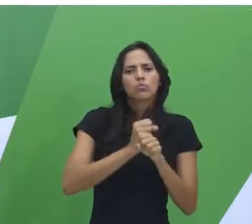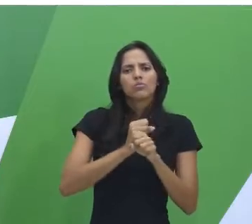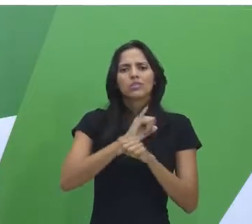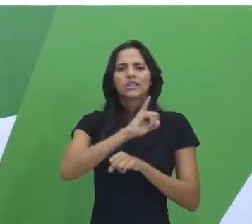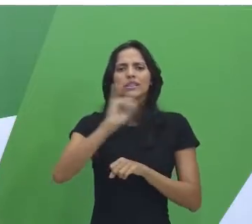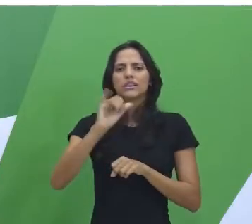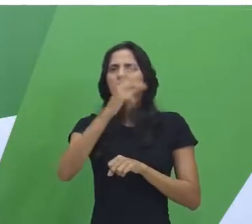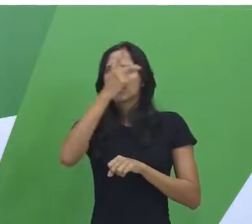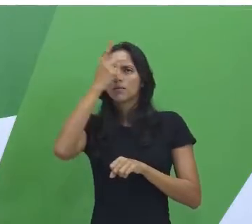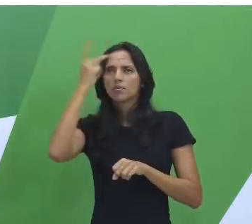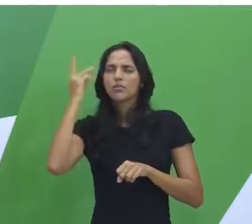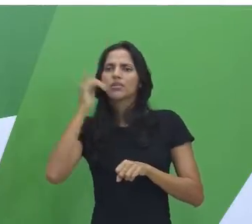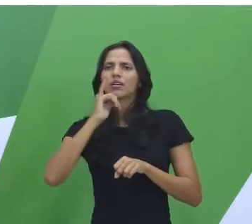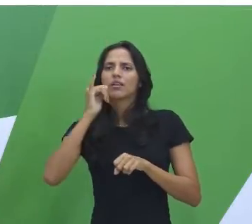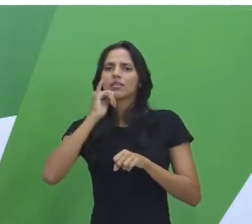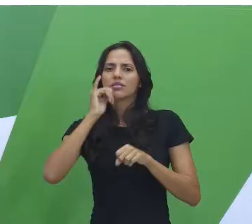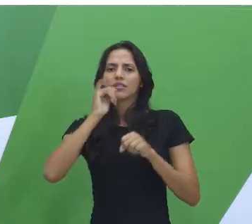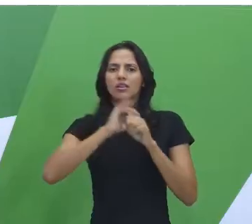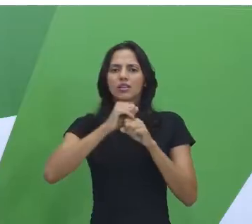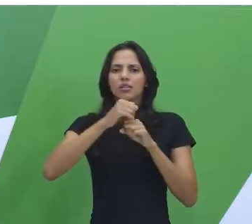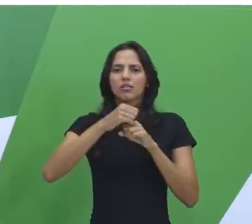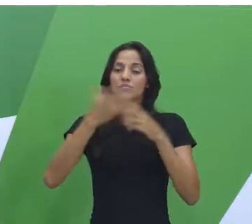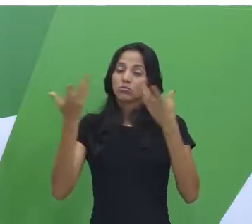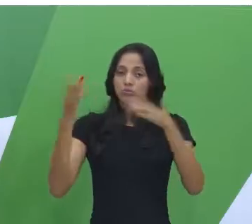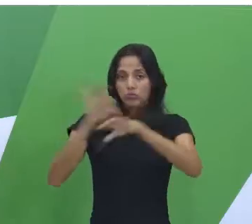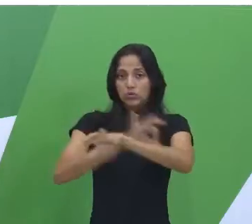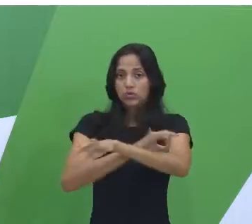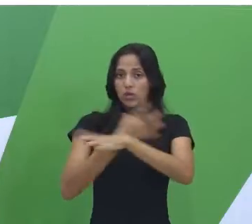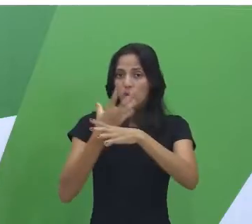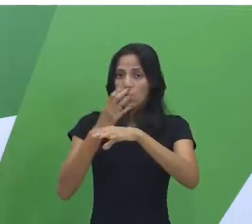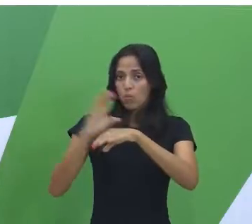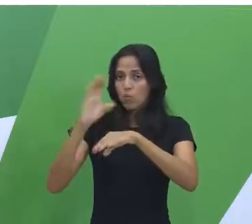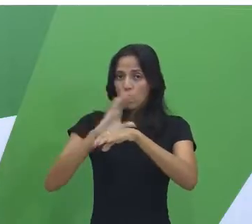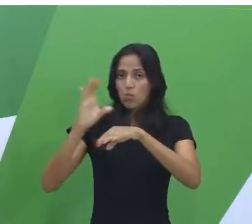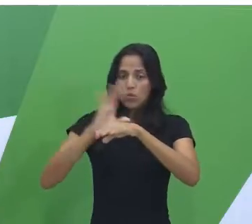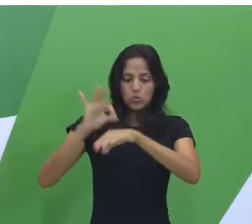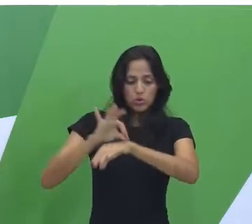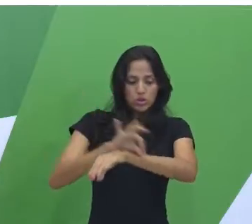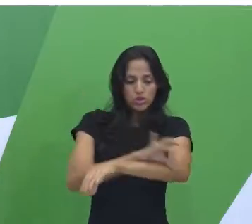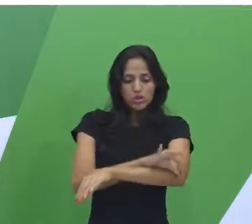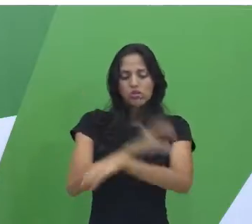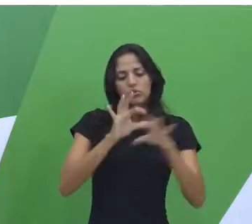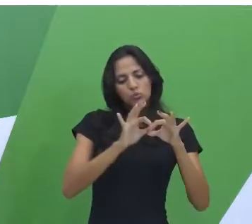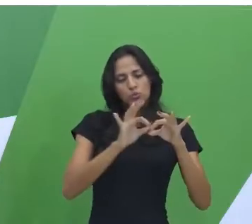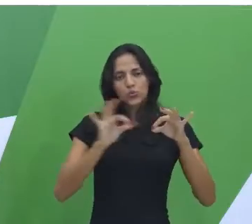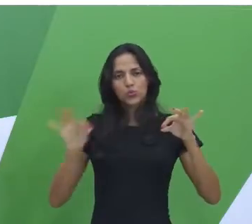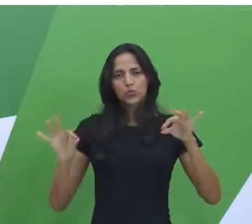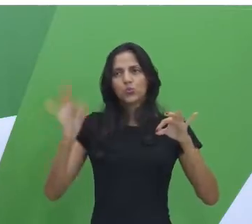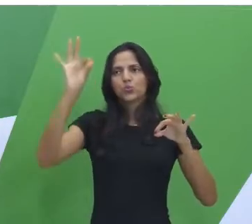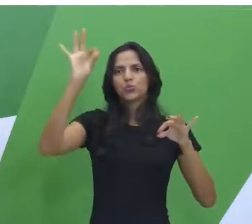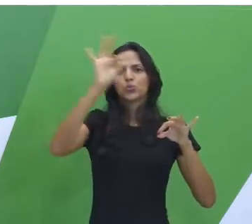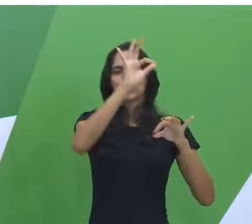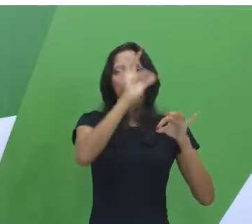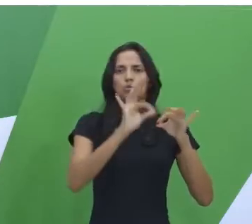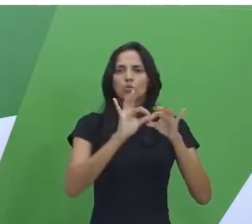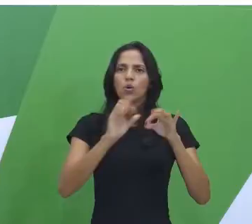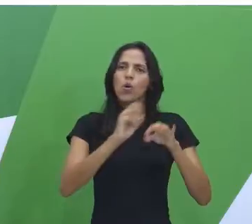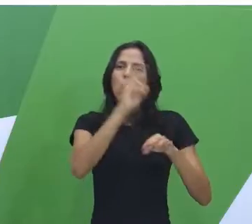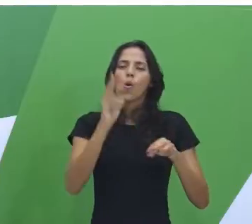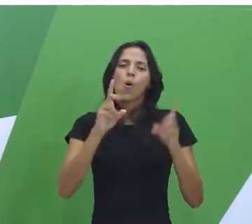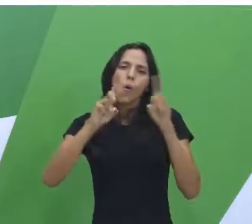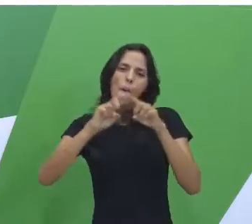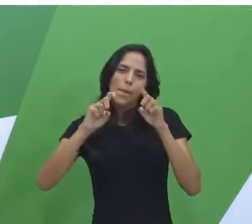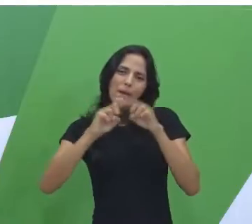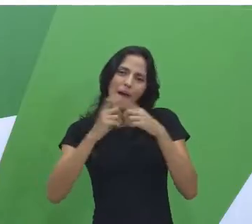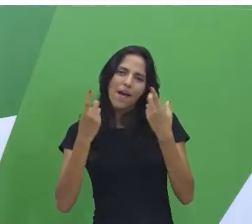for para o lado da engenharia, ele vai utilizar da trigonometria? E aquele que vai fazer medicina, será